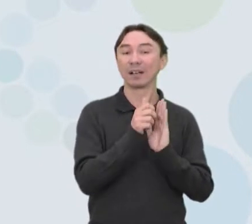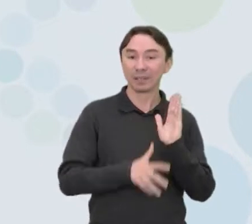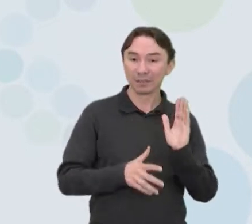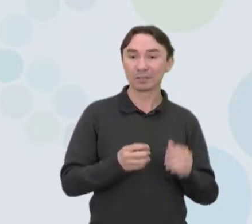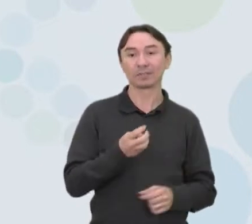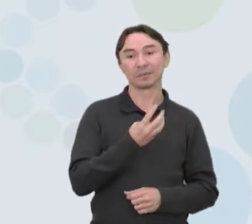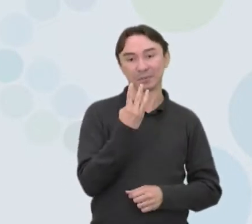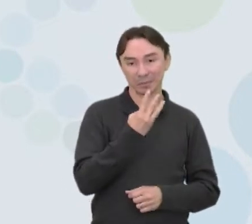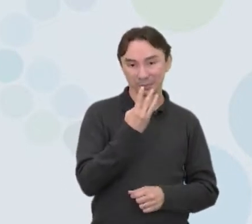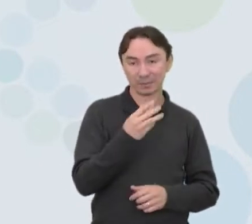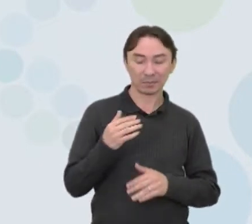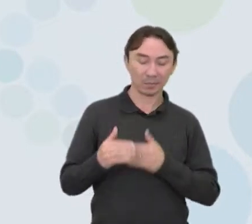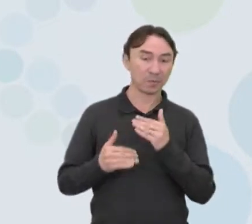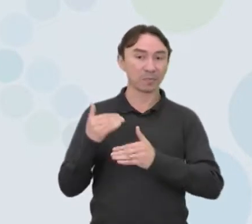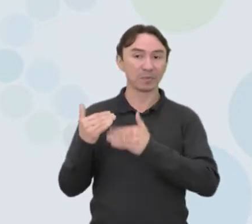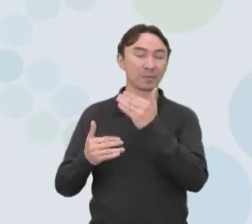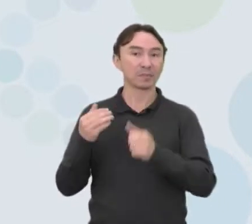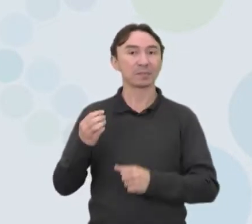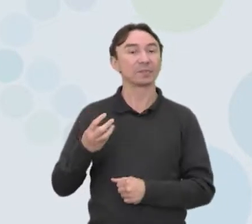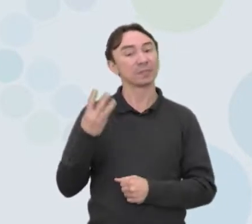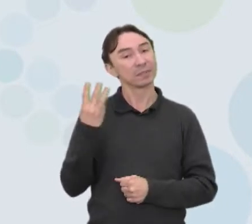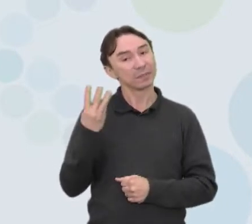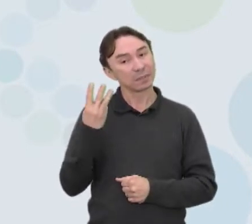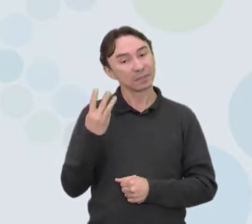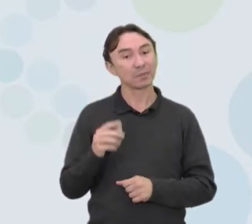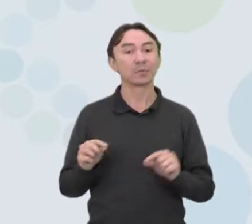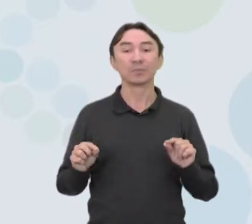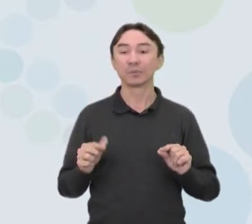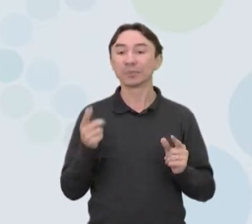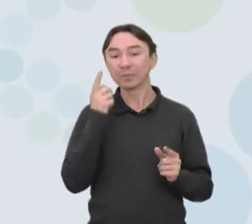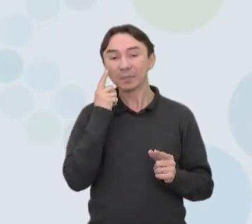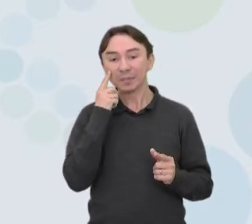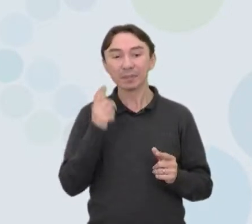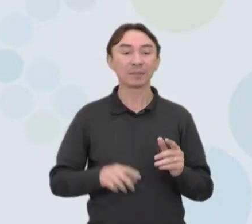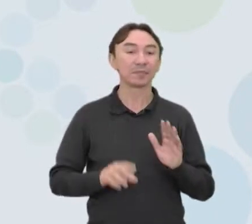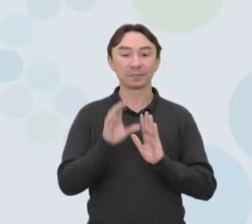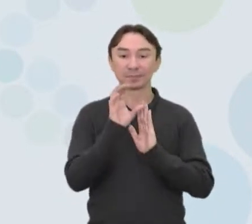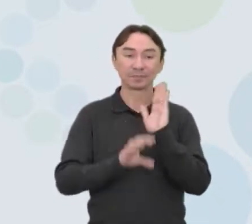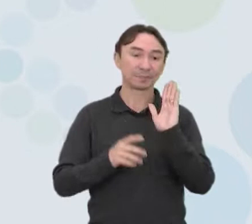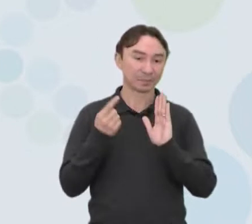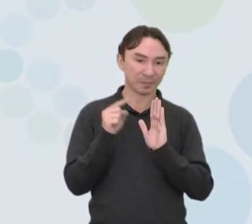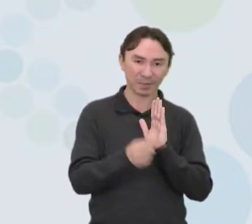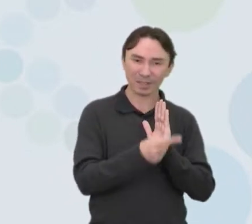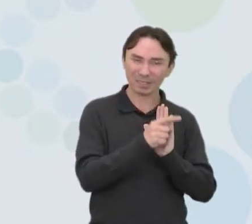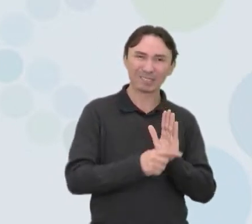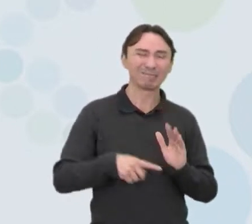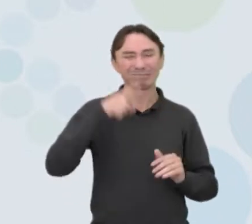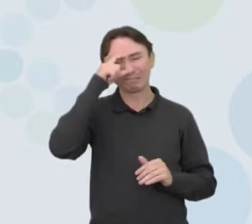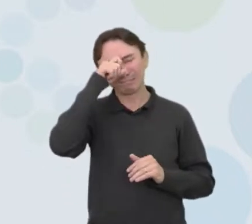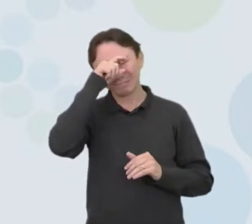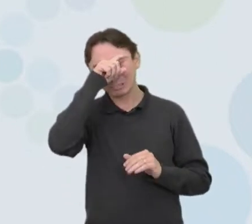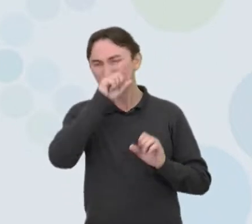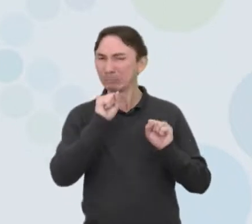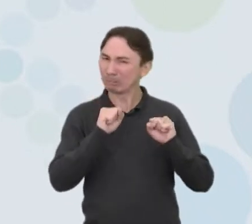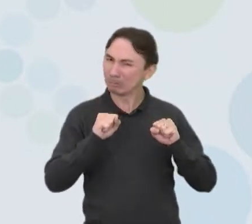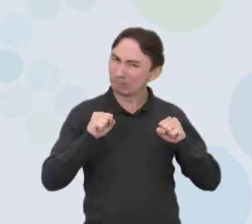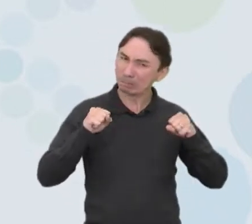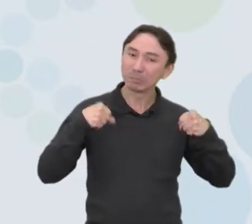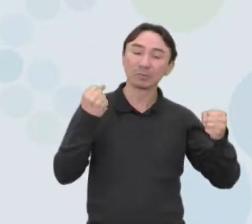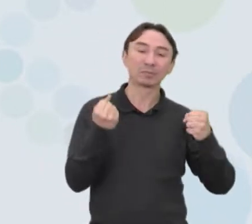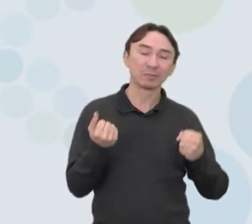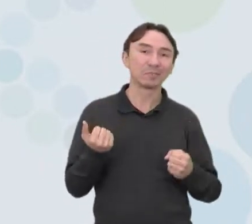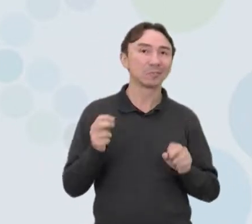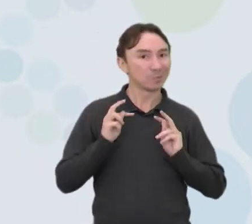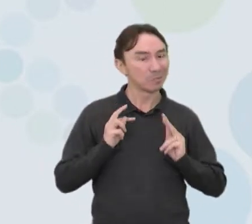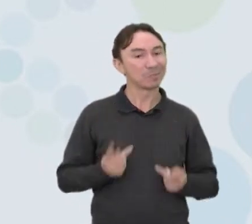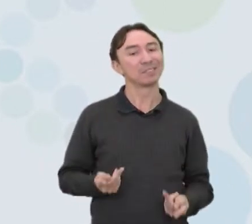nosso aprofundamento aí é o superar desafios humanas. A unidade curricular pessoal e coletivo repense